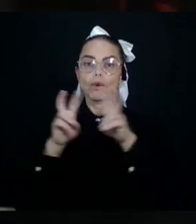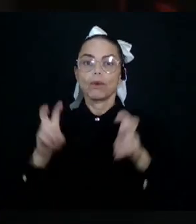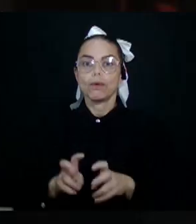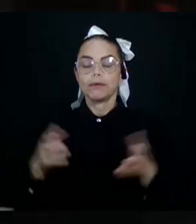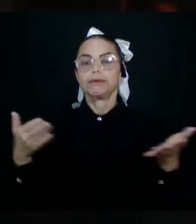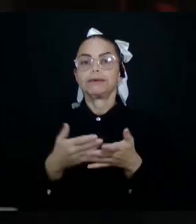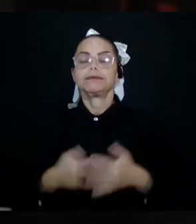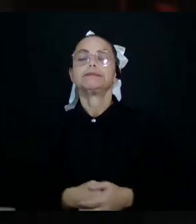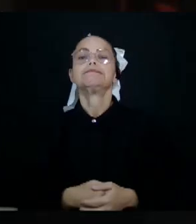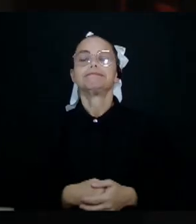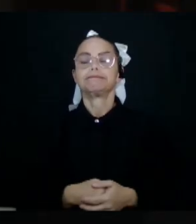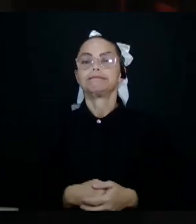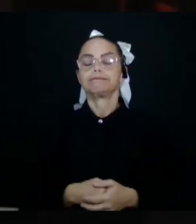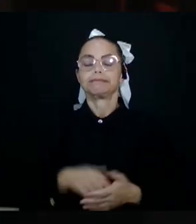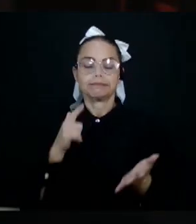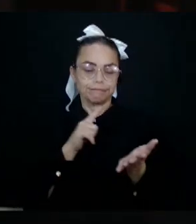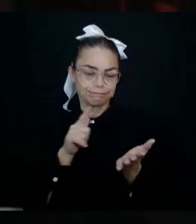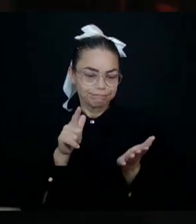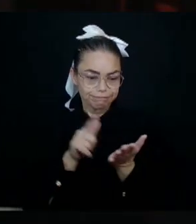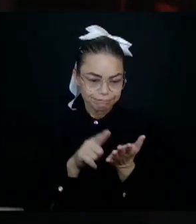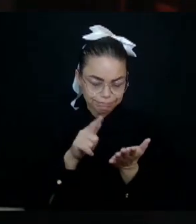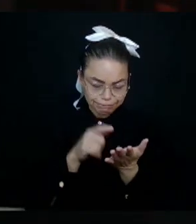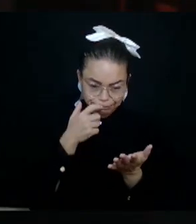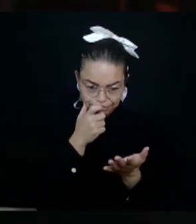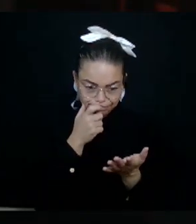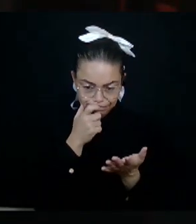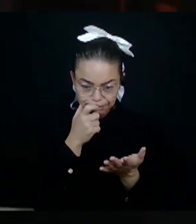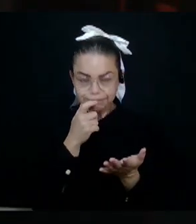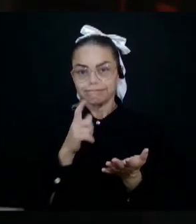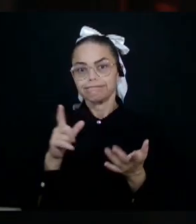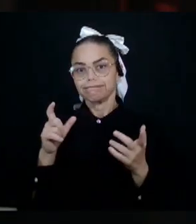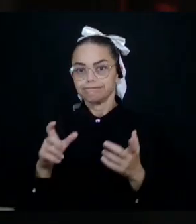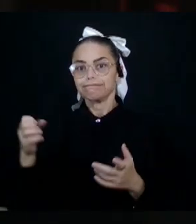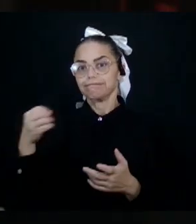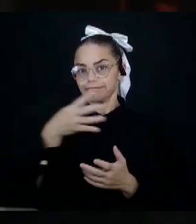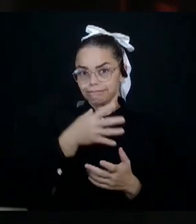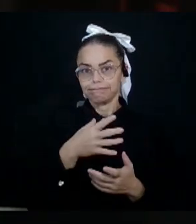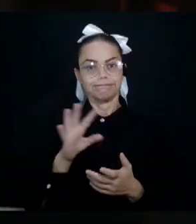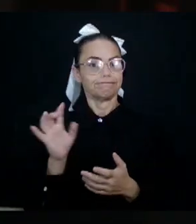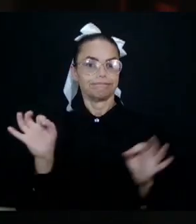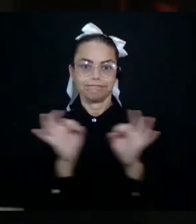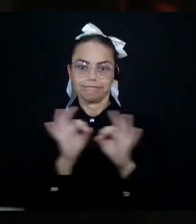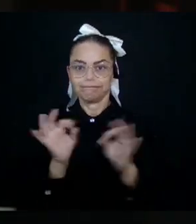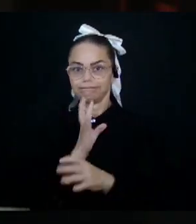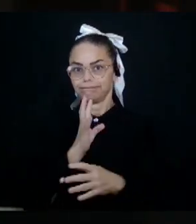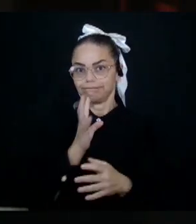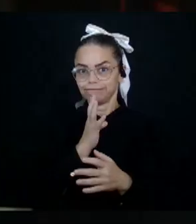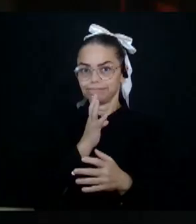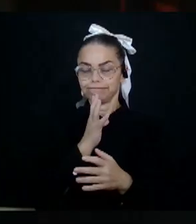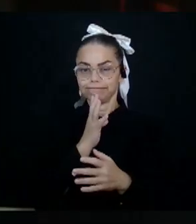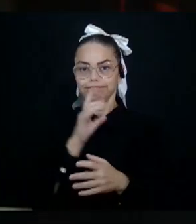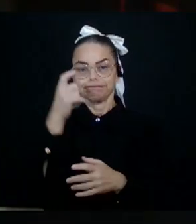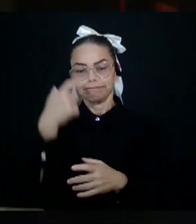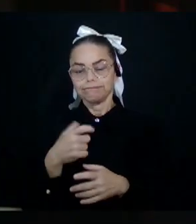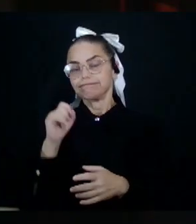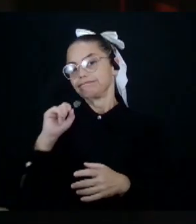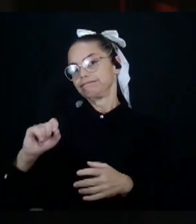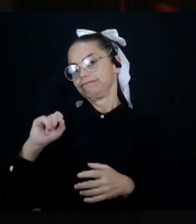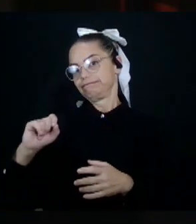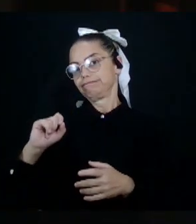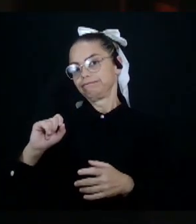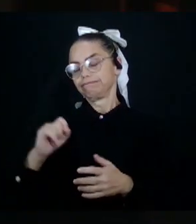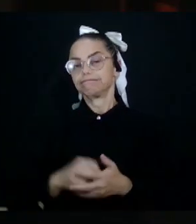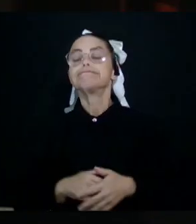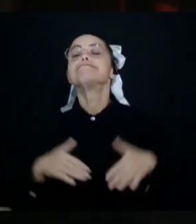em branco, sabe? Quando em um lugar novo, que ninguém conhece a gente pode ser quem a gente quiser, né? Mas e aí, como é que a